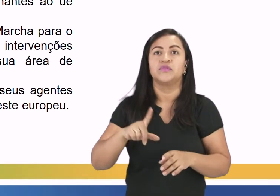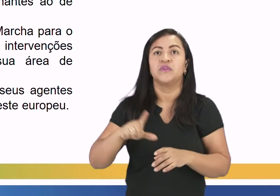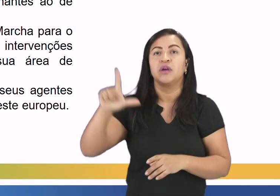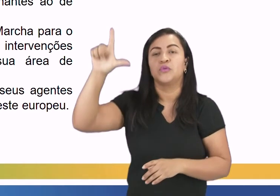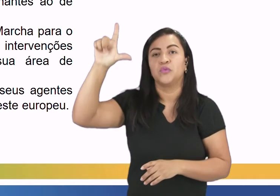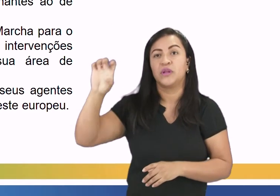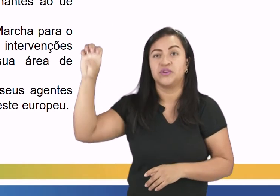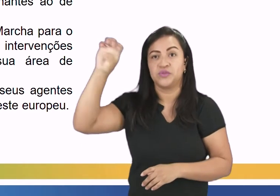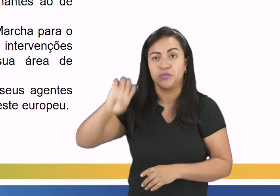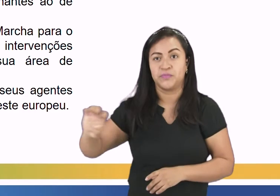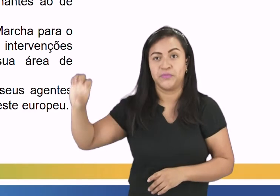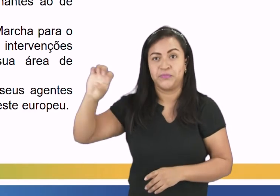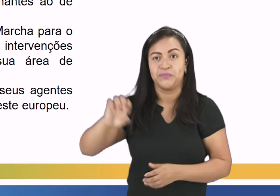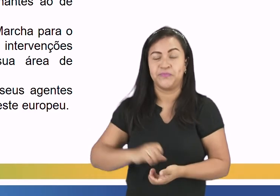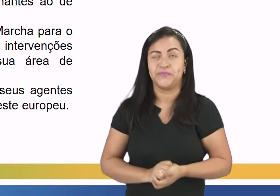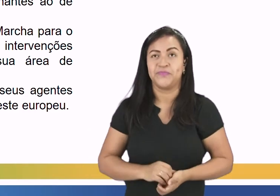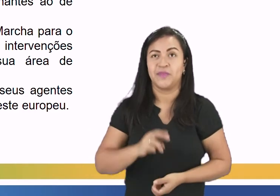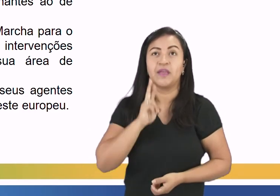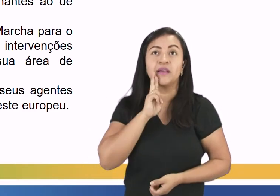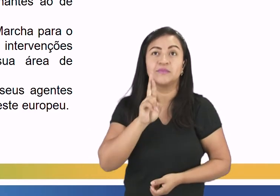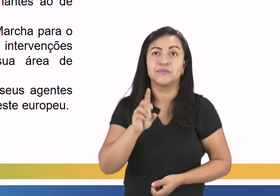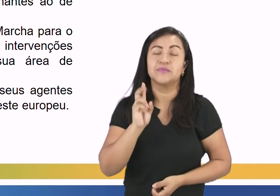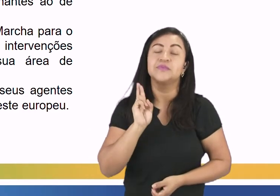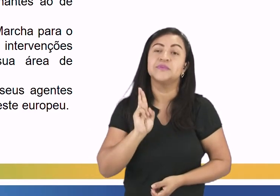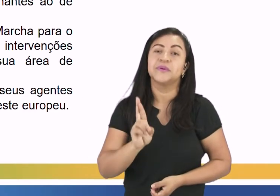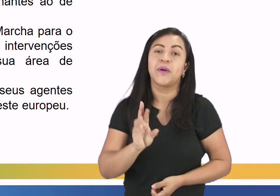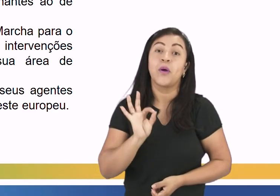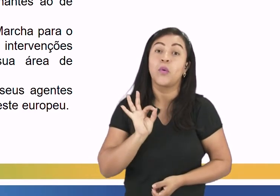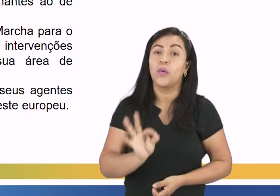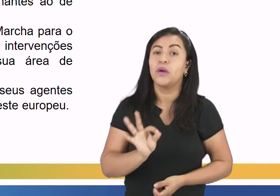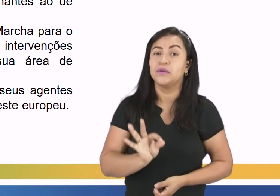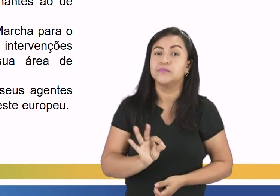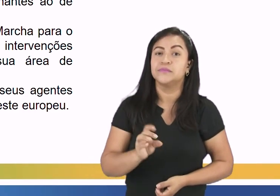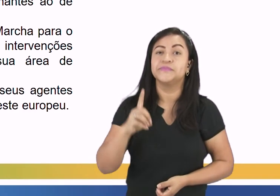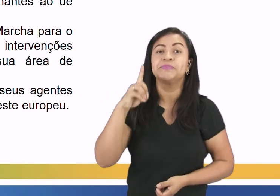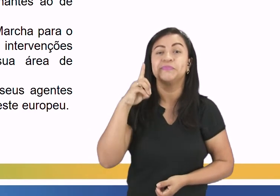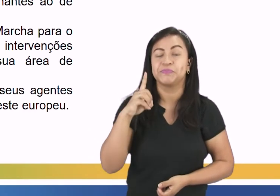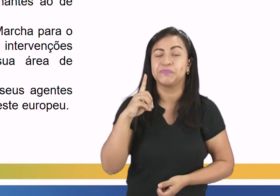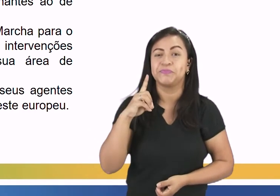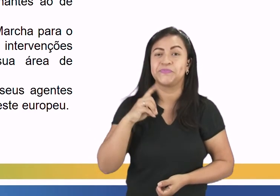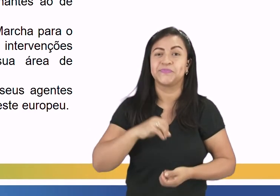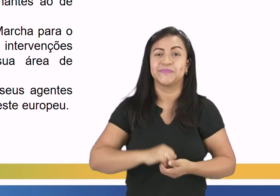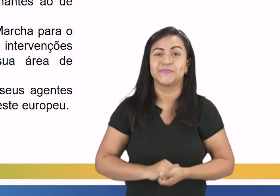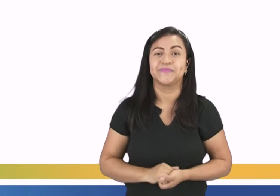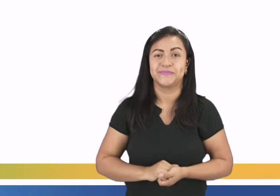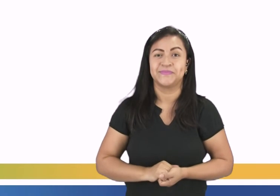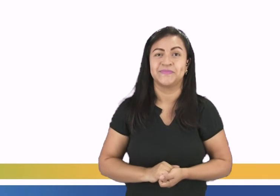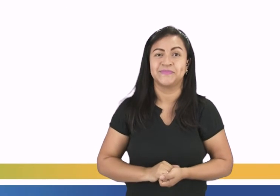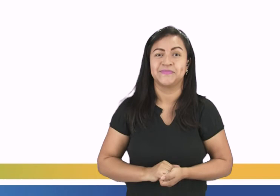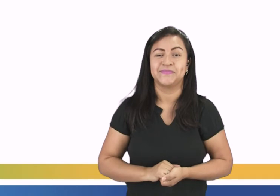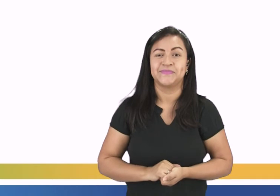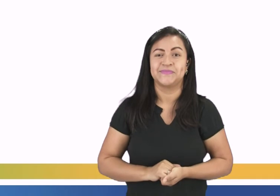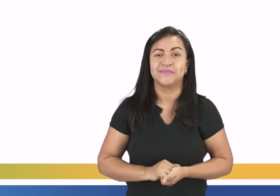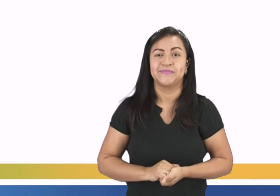resposta correta. A resposta correta é a letra D.